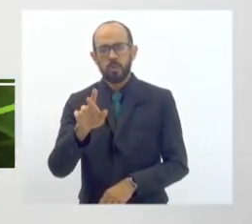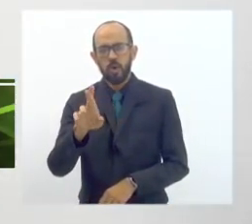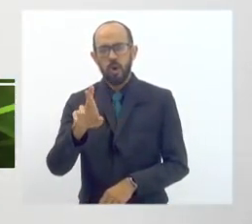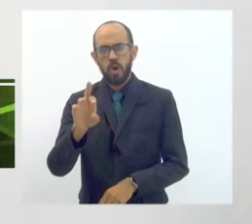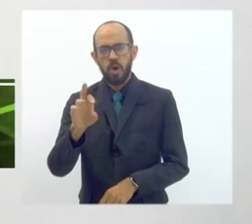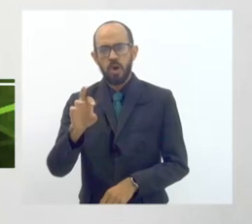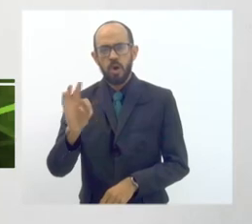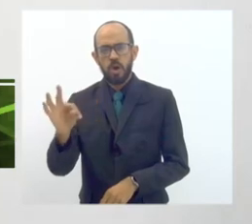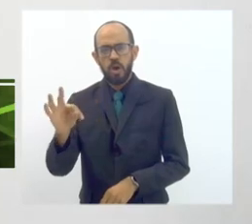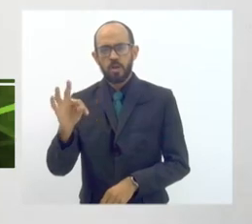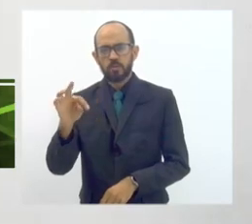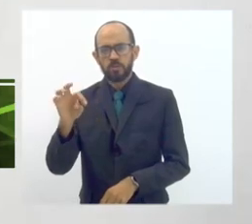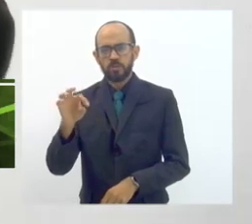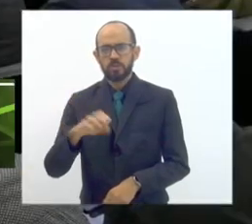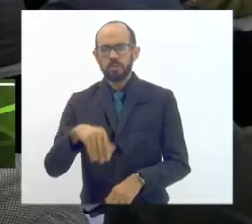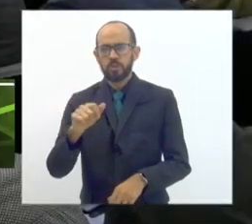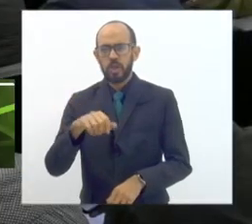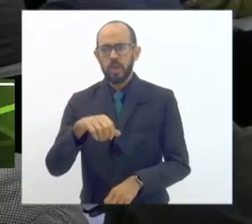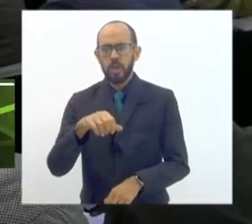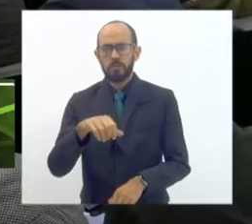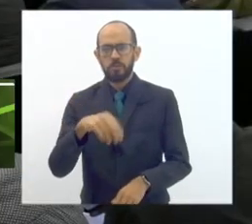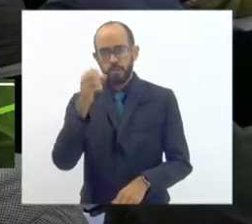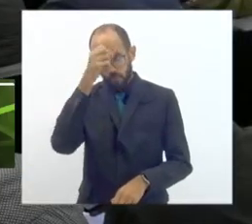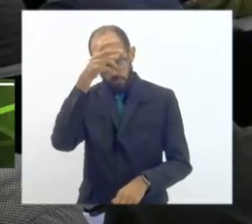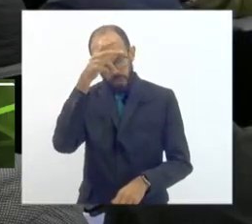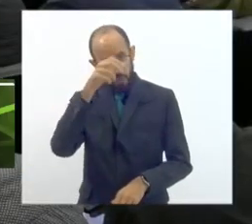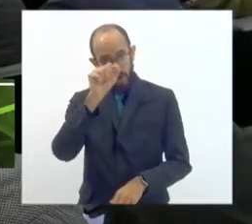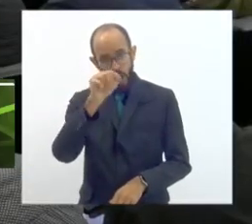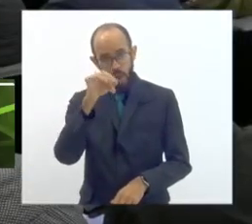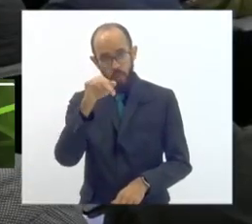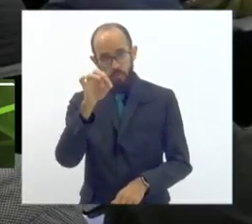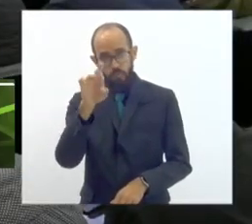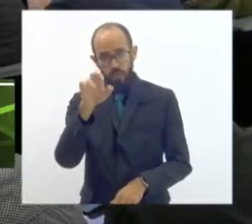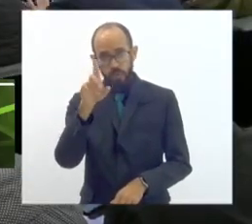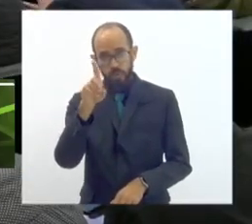Marques Rodrigues. Alfredão, 5 minutos.